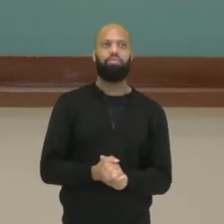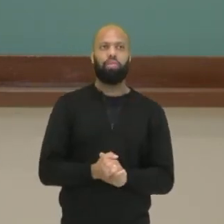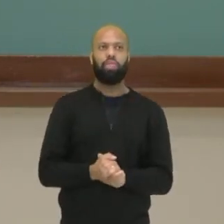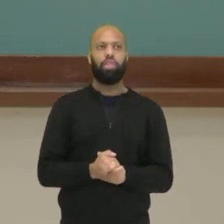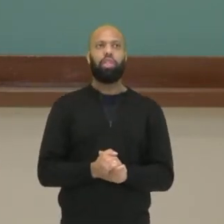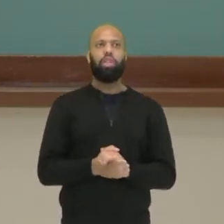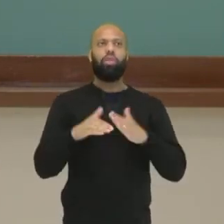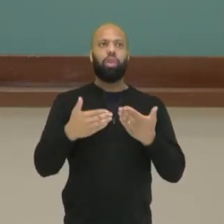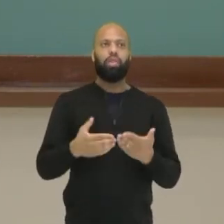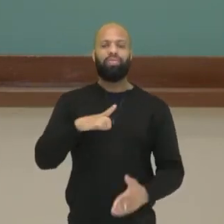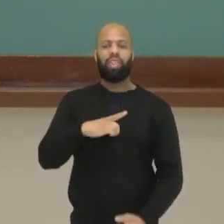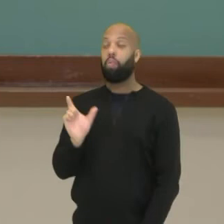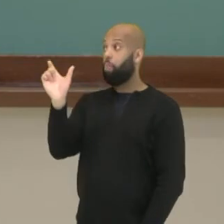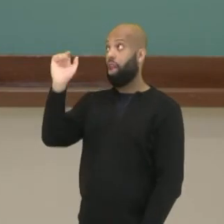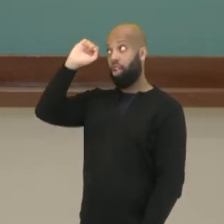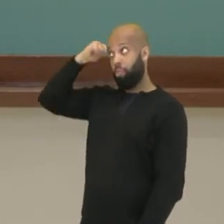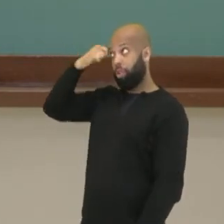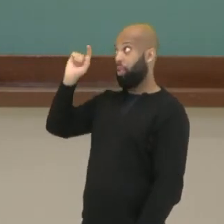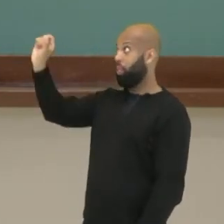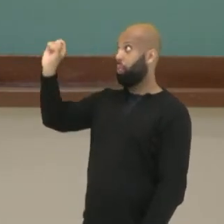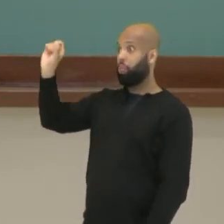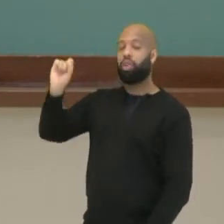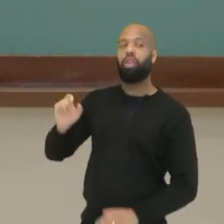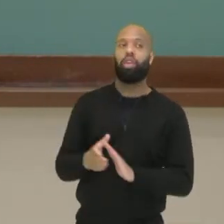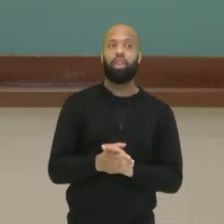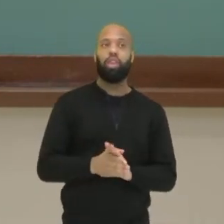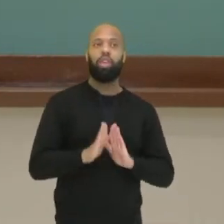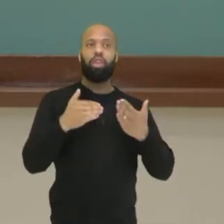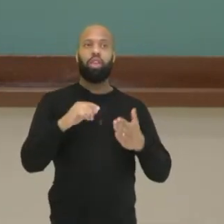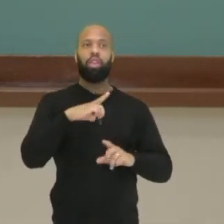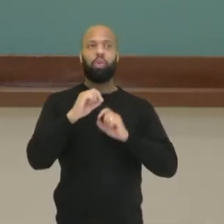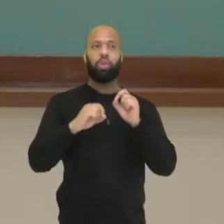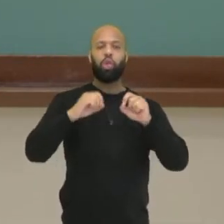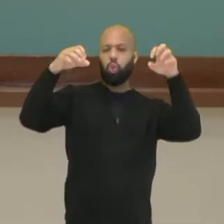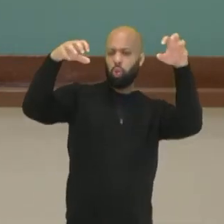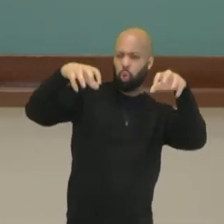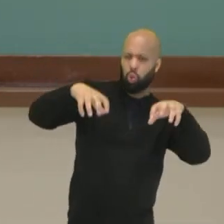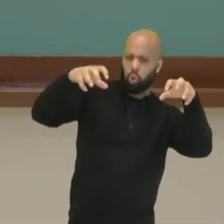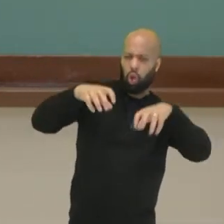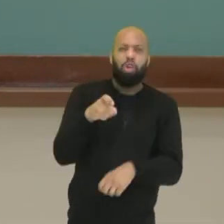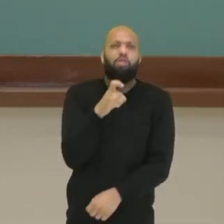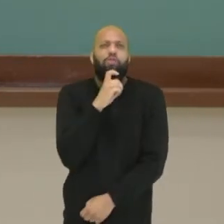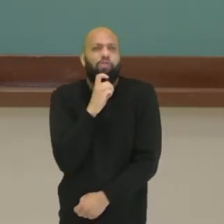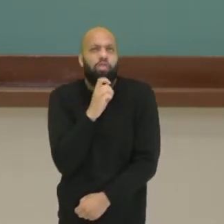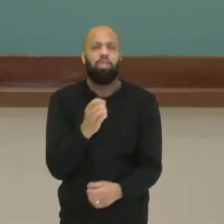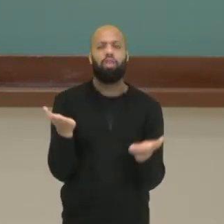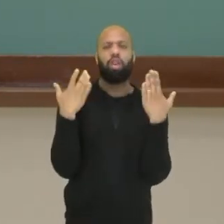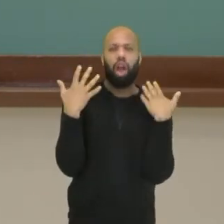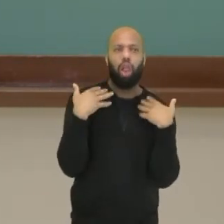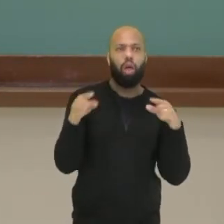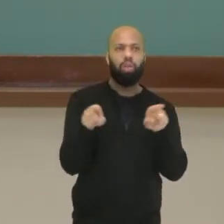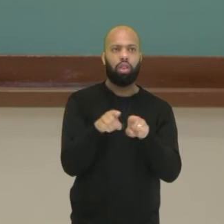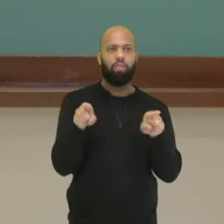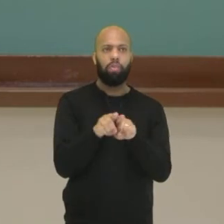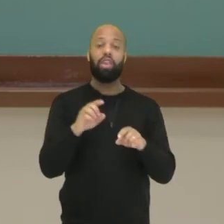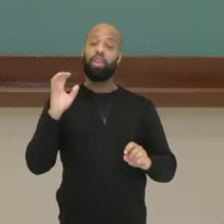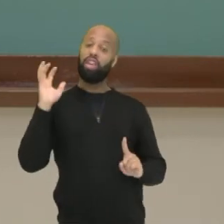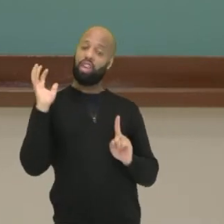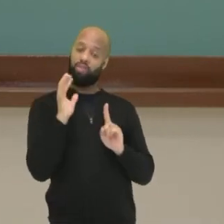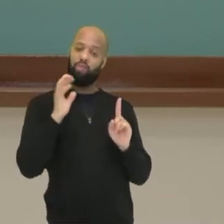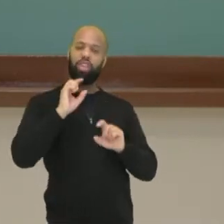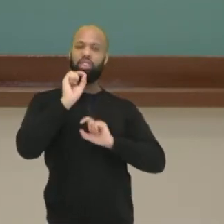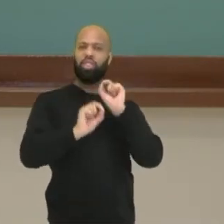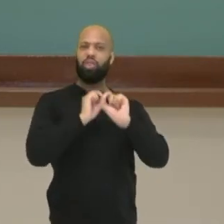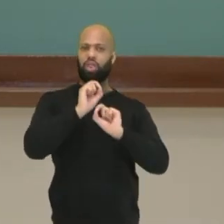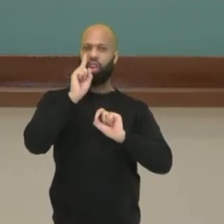O intemperismo, né, que é a ação do sol, de chuvas, de frio, calor, né, sobre rochas e tudo mais, a gente chama isso de